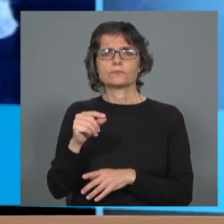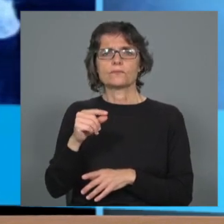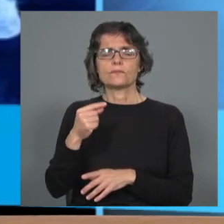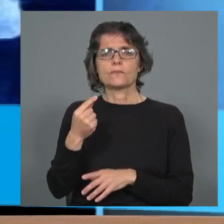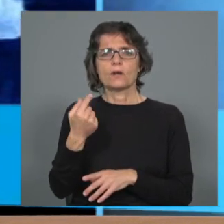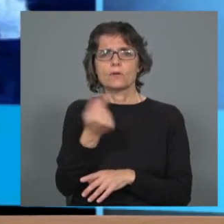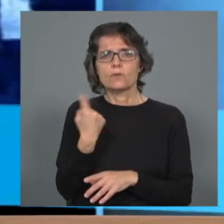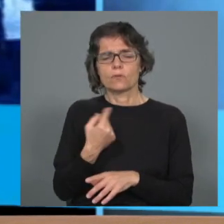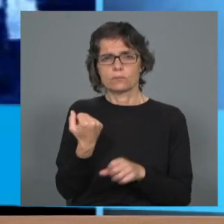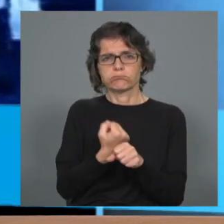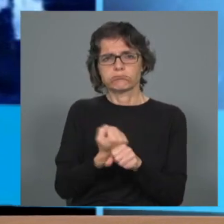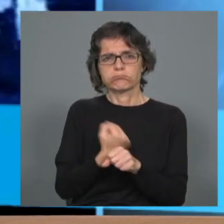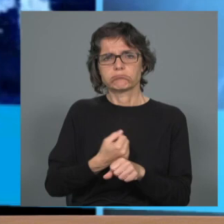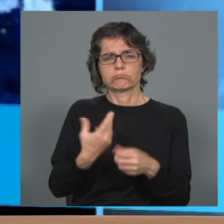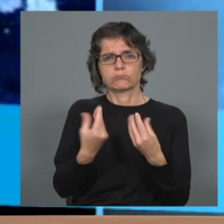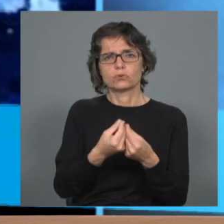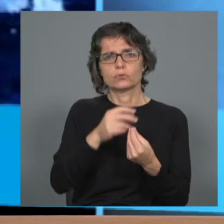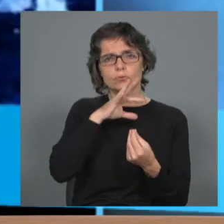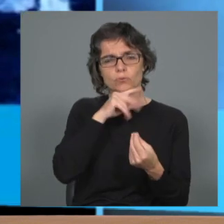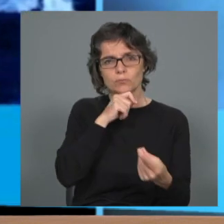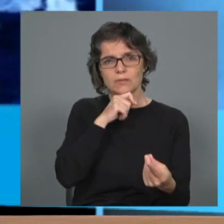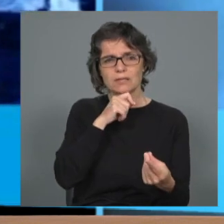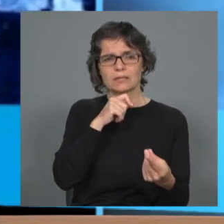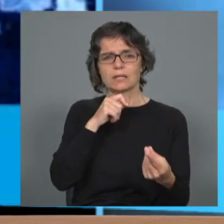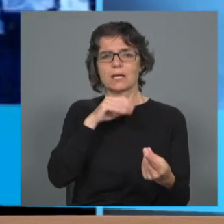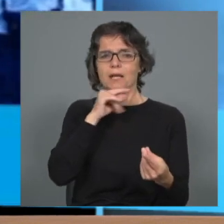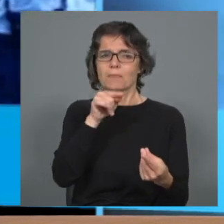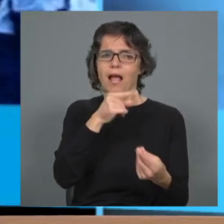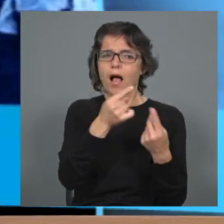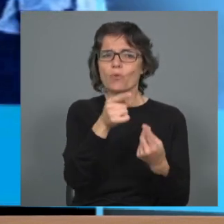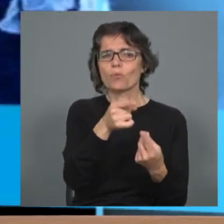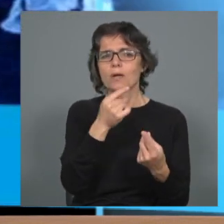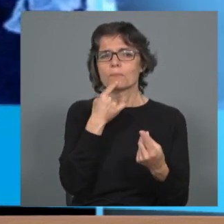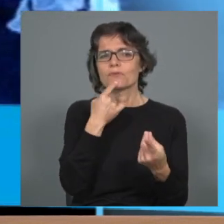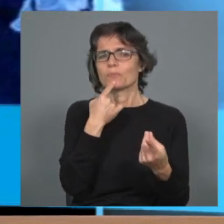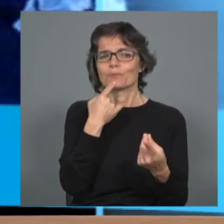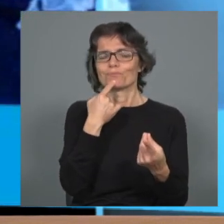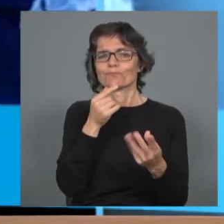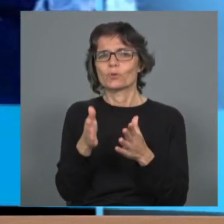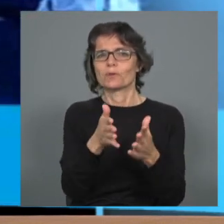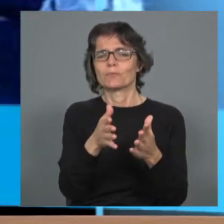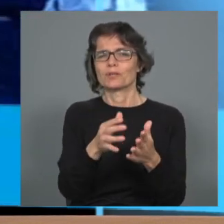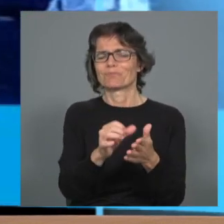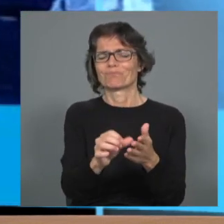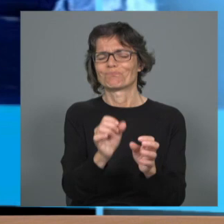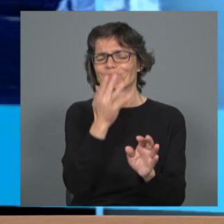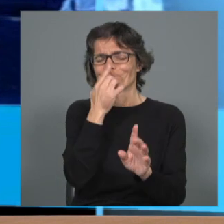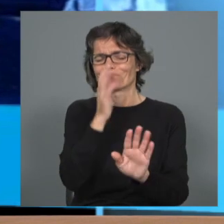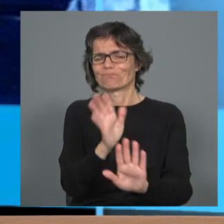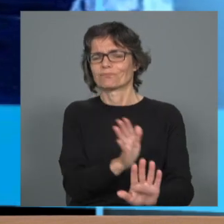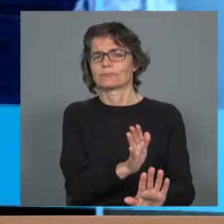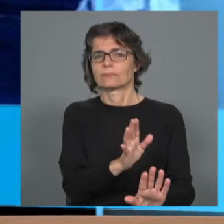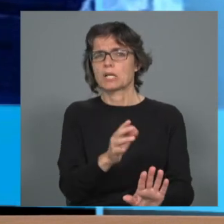mães, que as mães não chegaram à conclusão que aquele não era o seu caminho, muito poucos, talvez